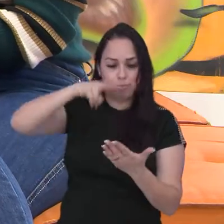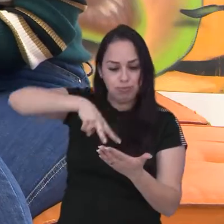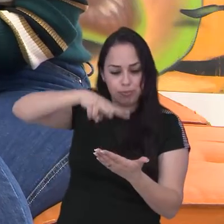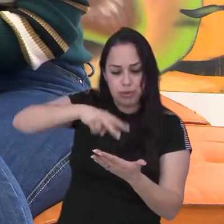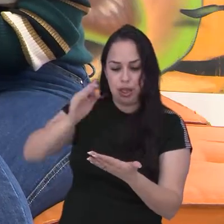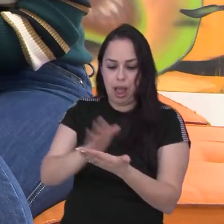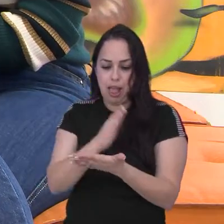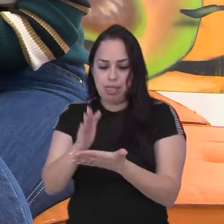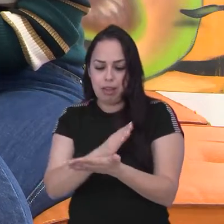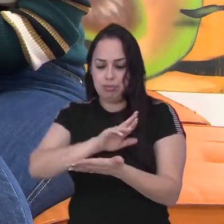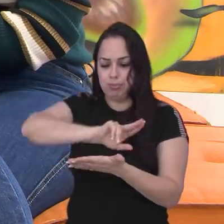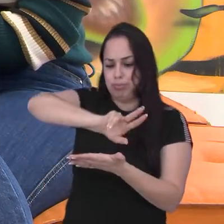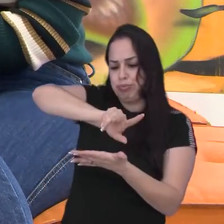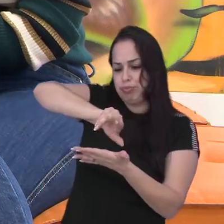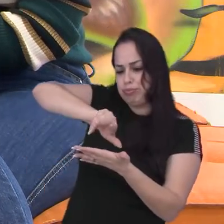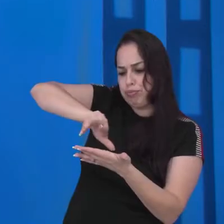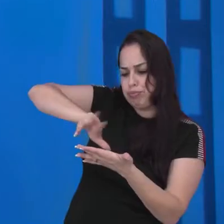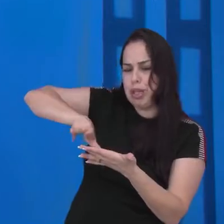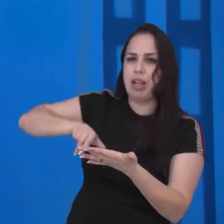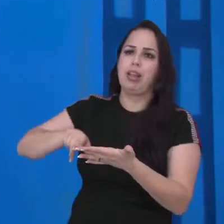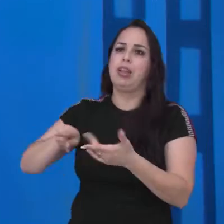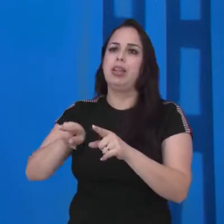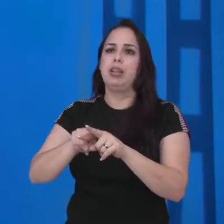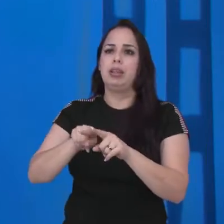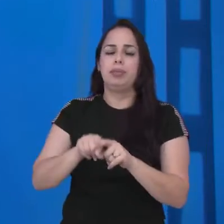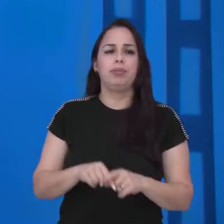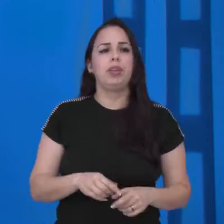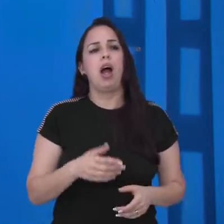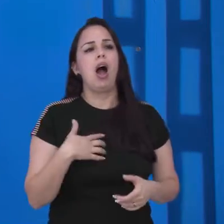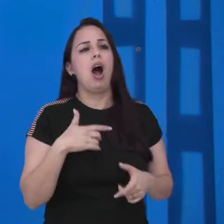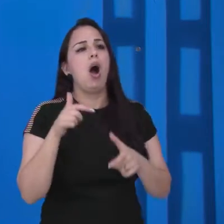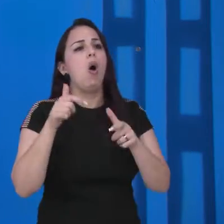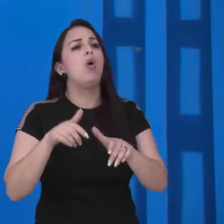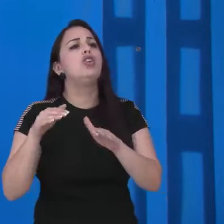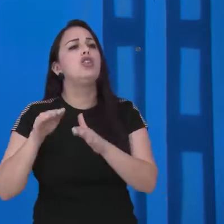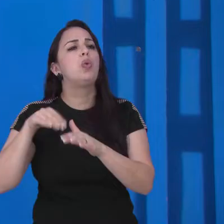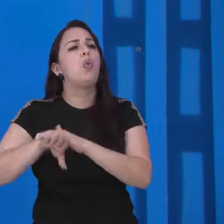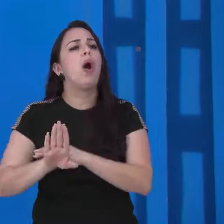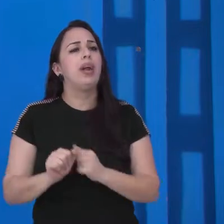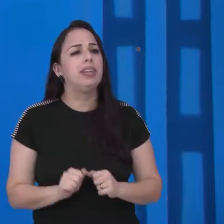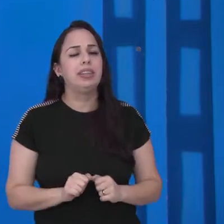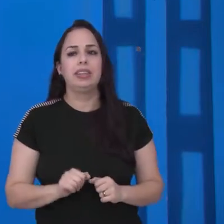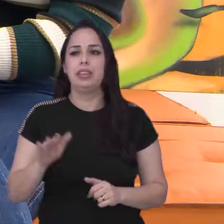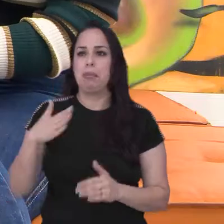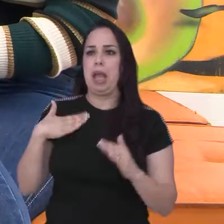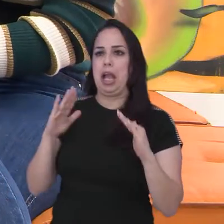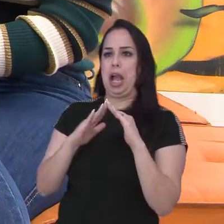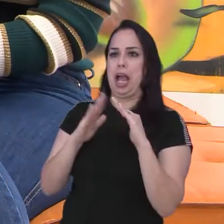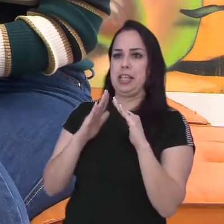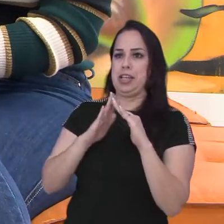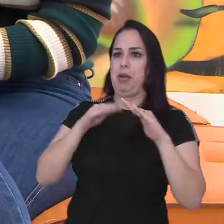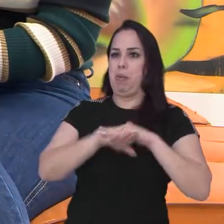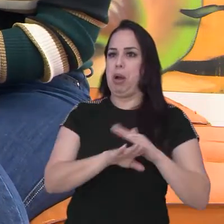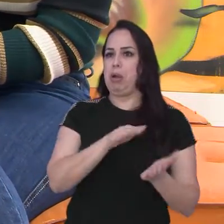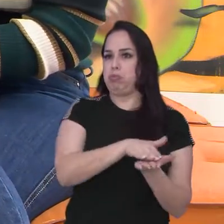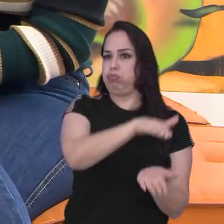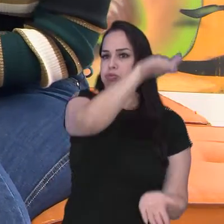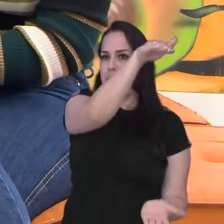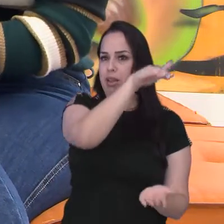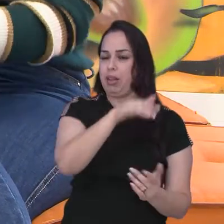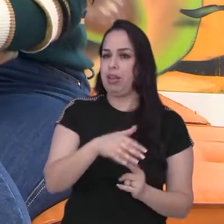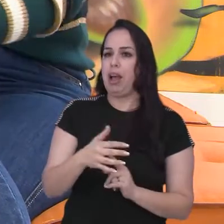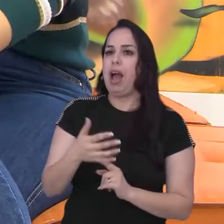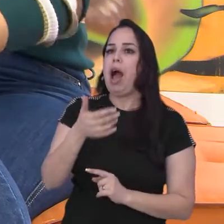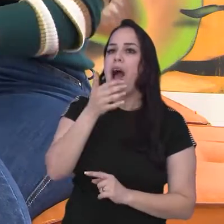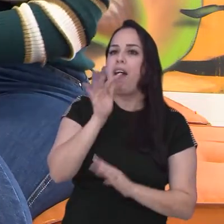grafite, revista Rap Brasil, revista Raça, livros do Martin Luther King. Onde que fica esse seu acervo? Na minha casa. Você falou que teve essa influência da sua família